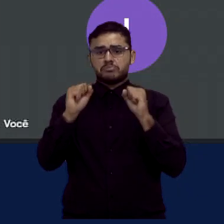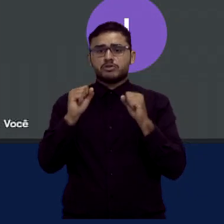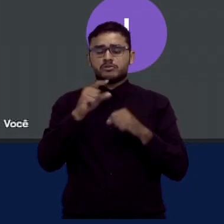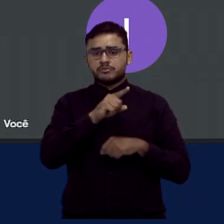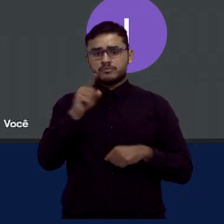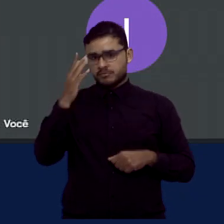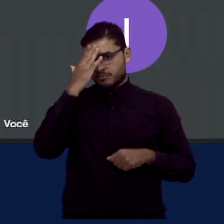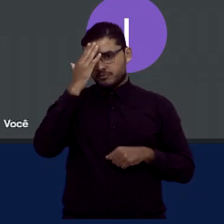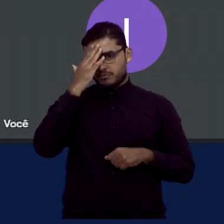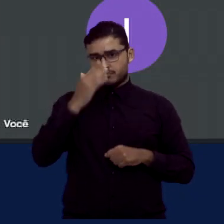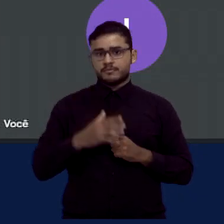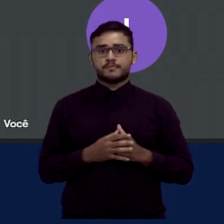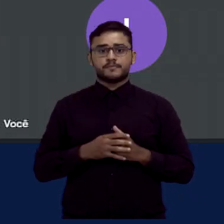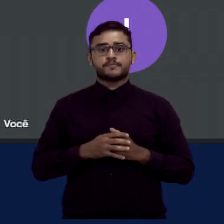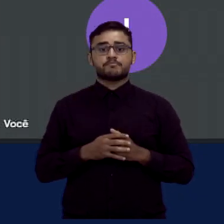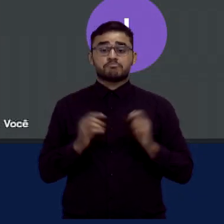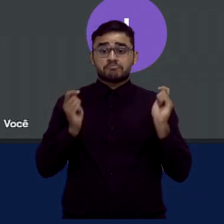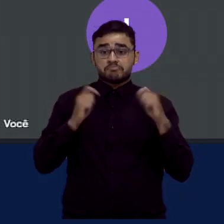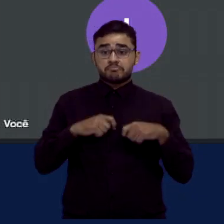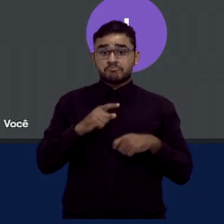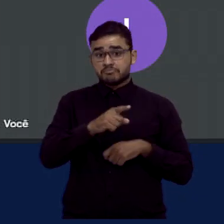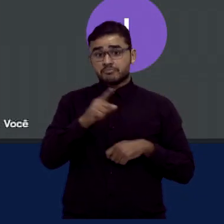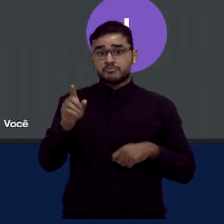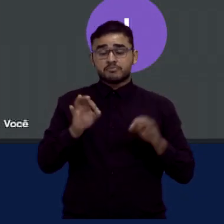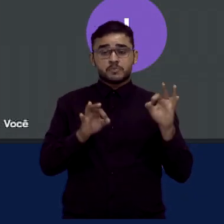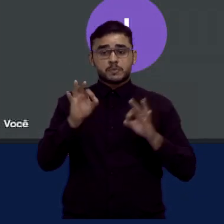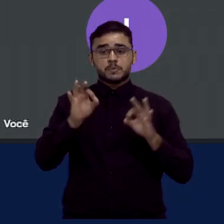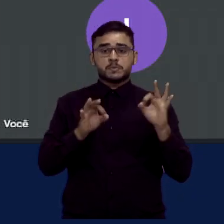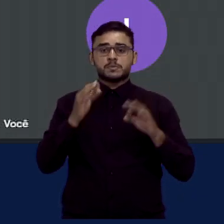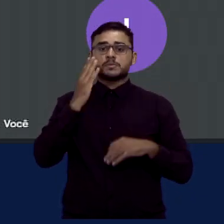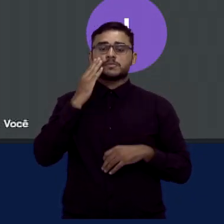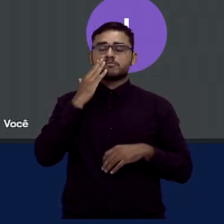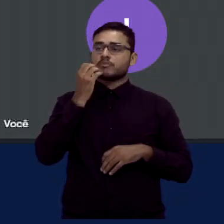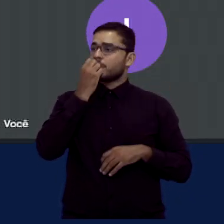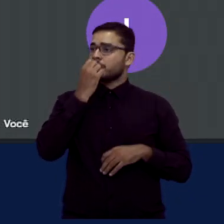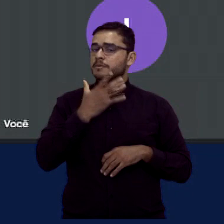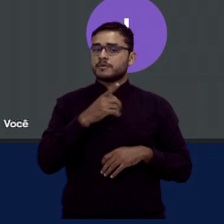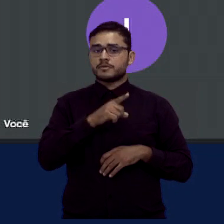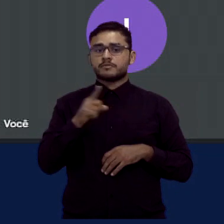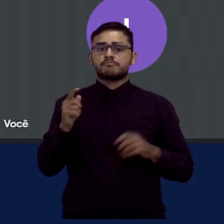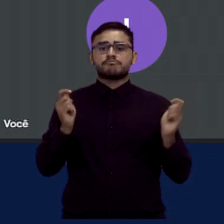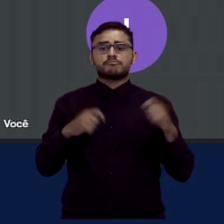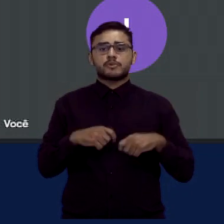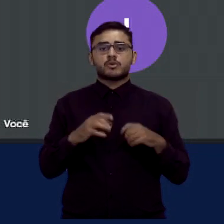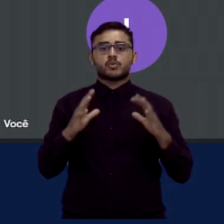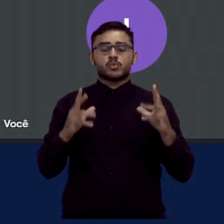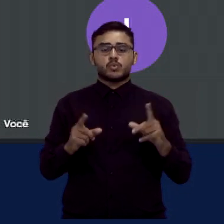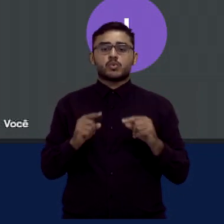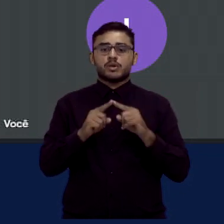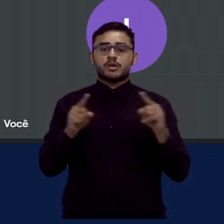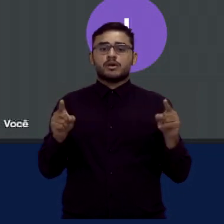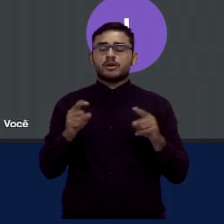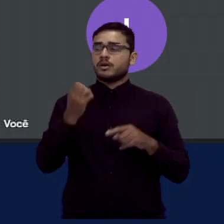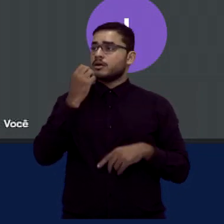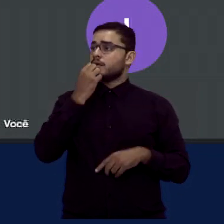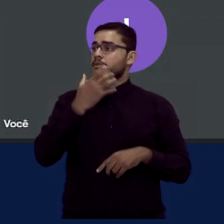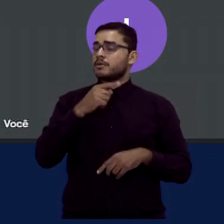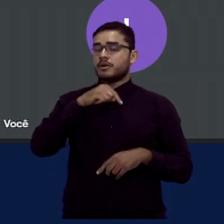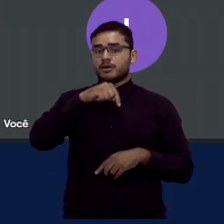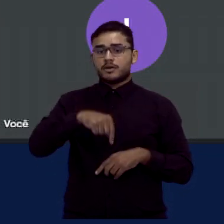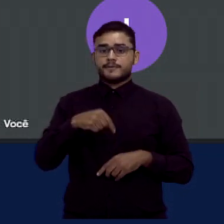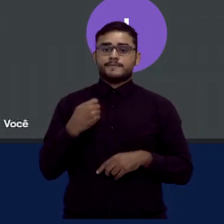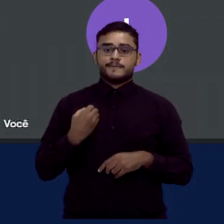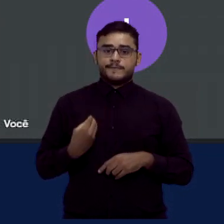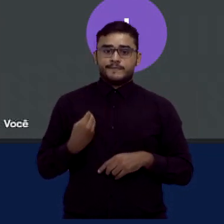aí a possibilidade de vocês se organizarem e trocar ideias, que eu acho que isso é muito saudável para a cultura do nosso país em geral,